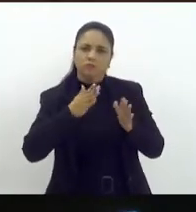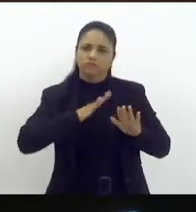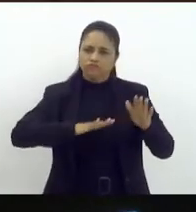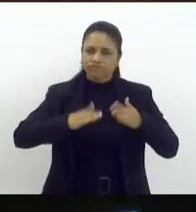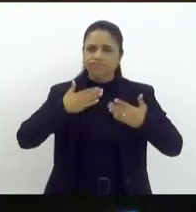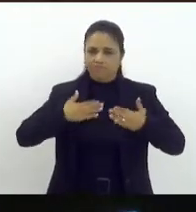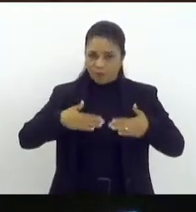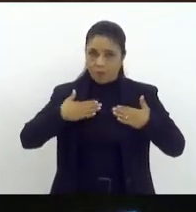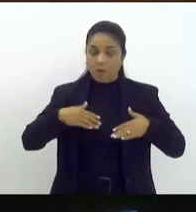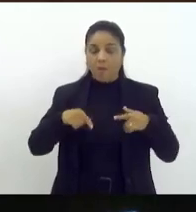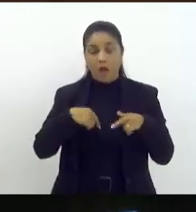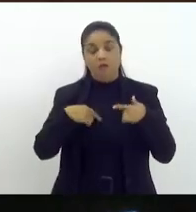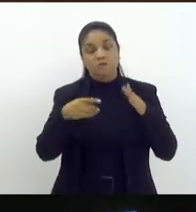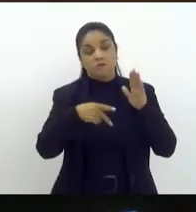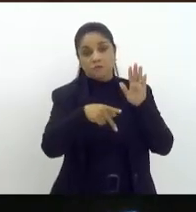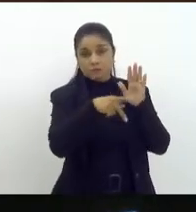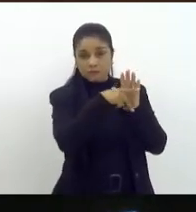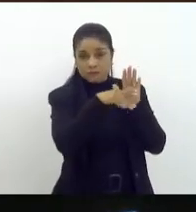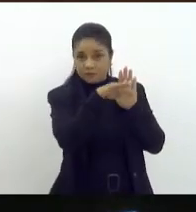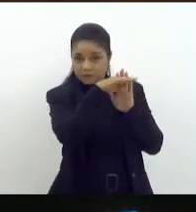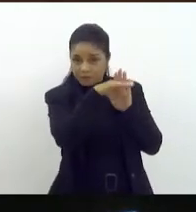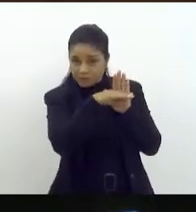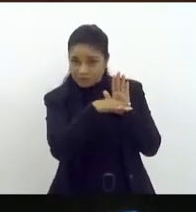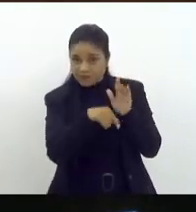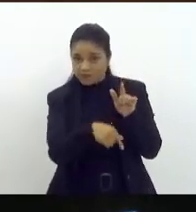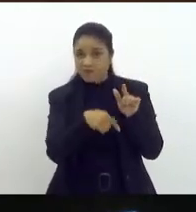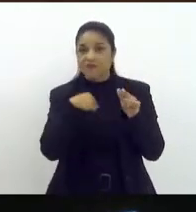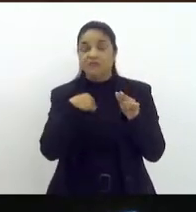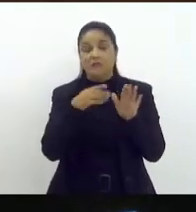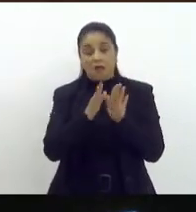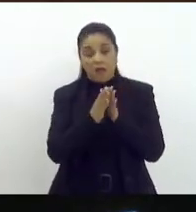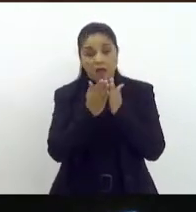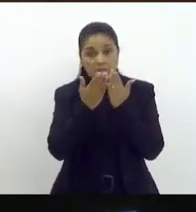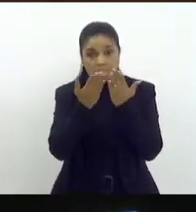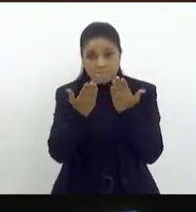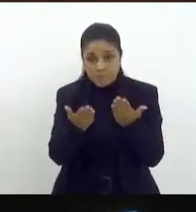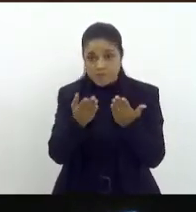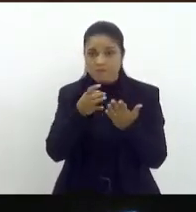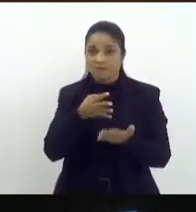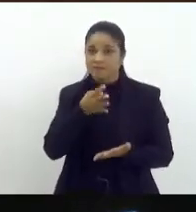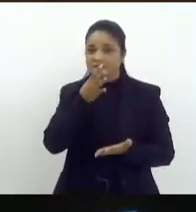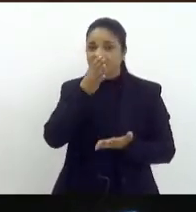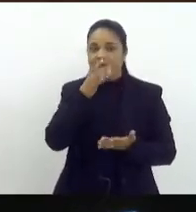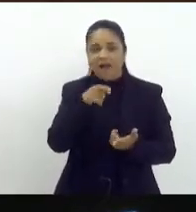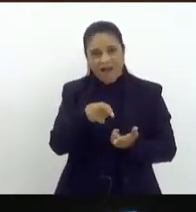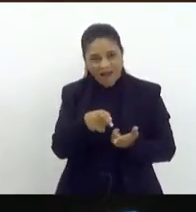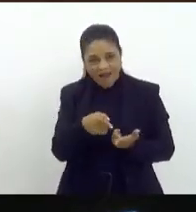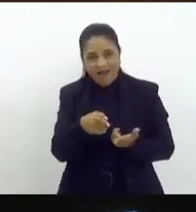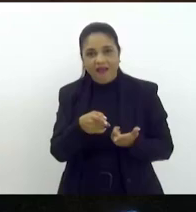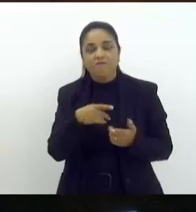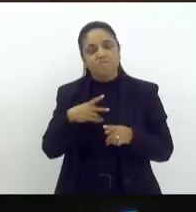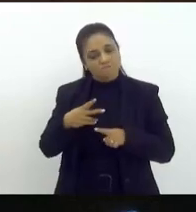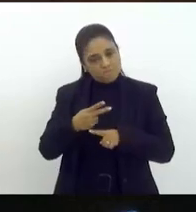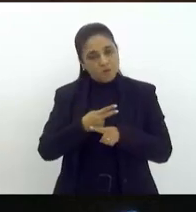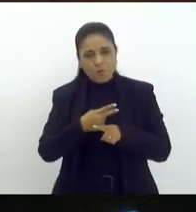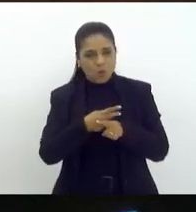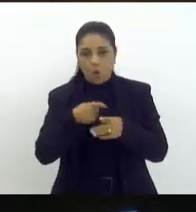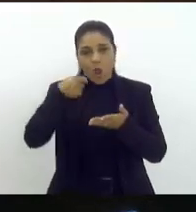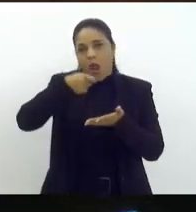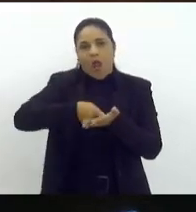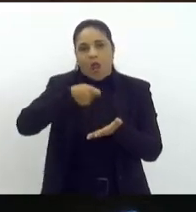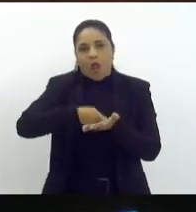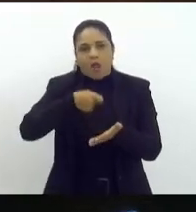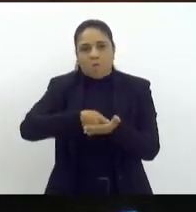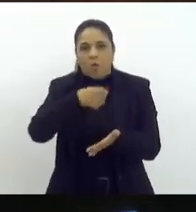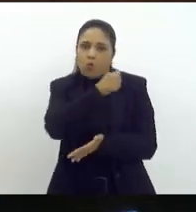certamente os adeptos e admiradores da Bíblia vão procurar não é nada impositivo para os alunos até mesmo